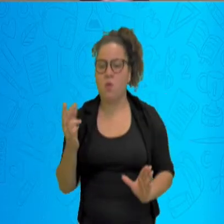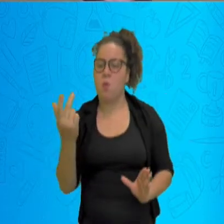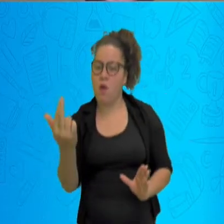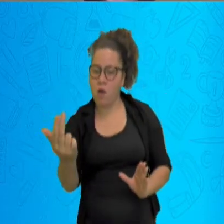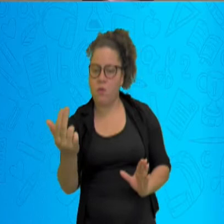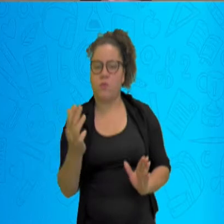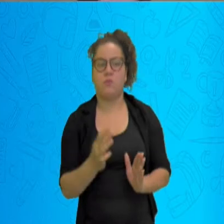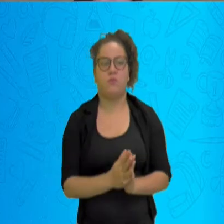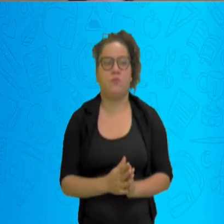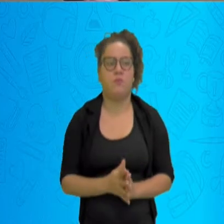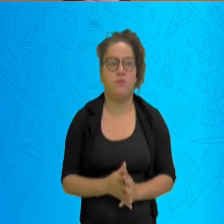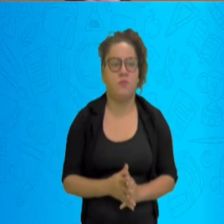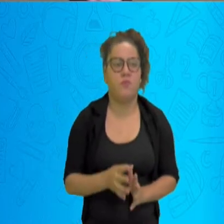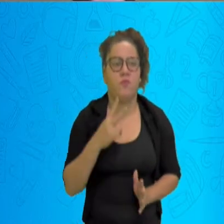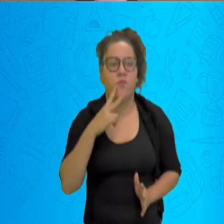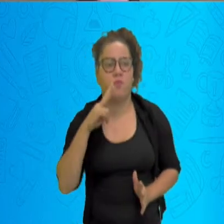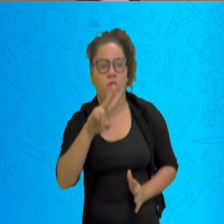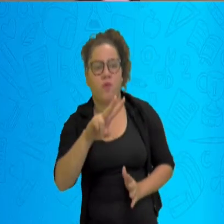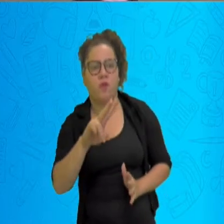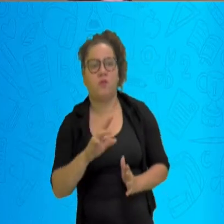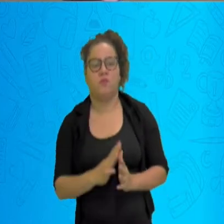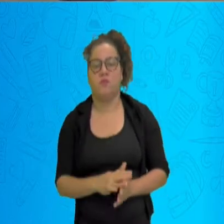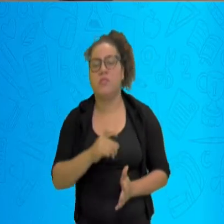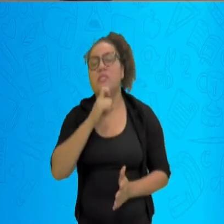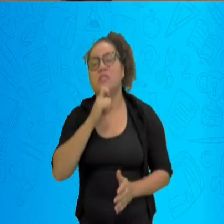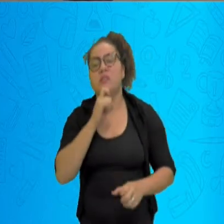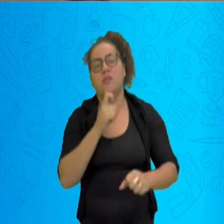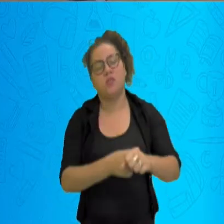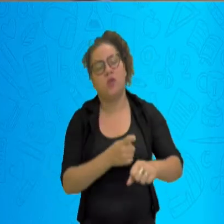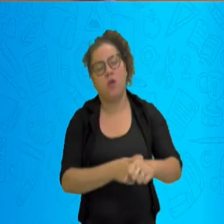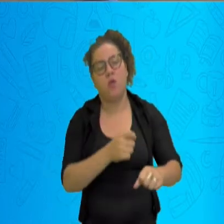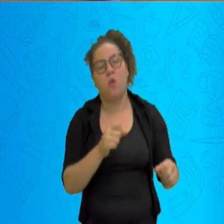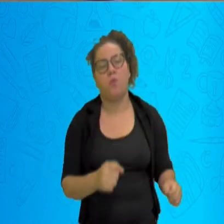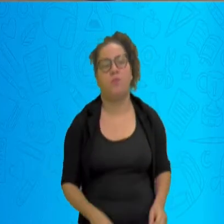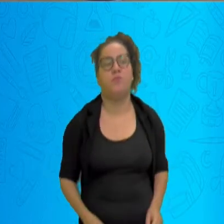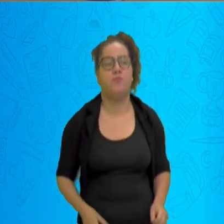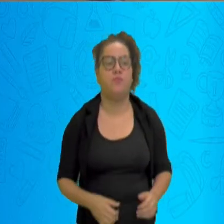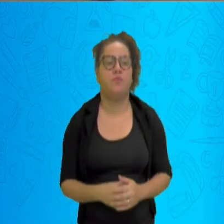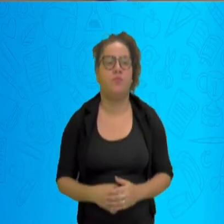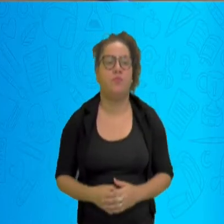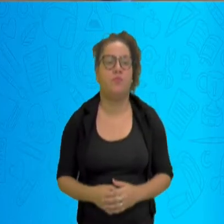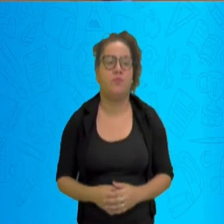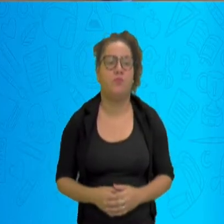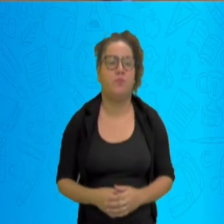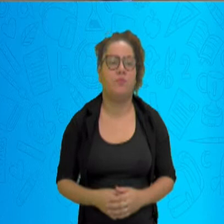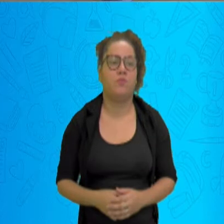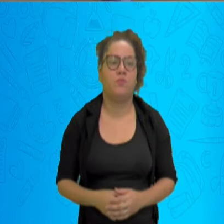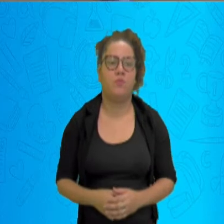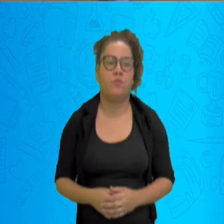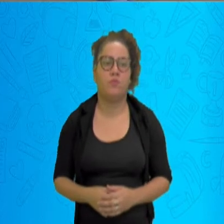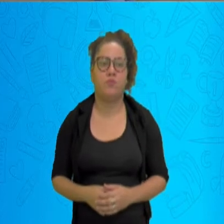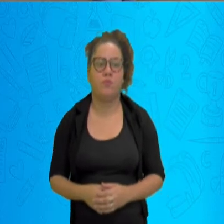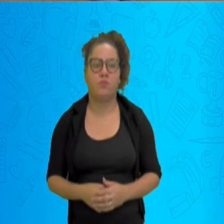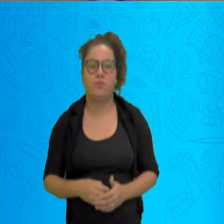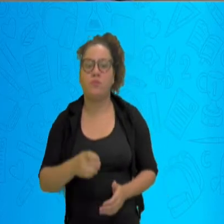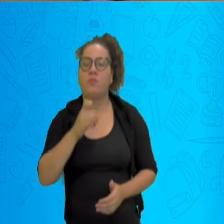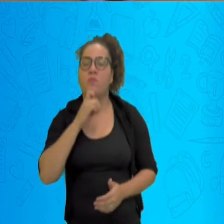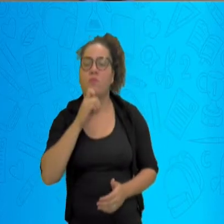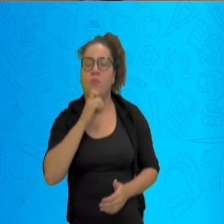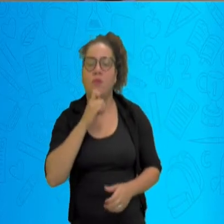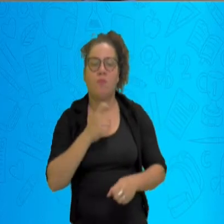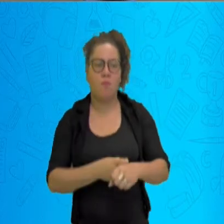vasilha. Veja, aqui eu coloquei uma vasilha com água para